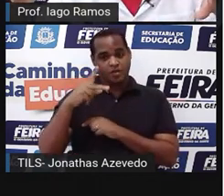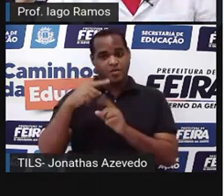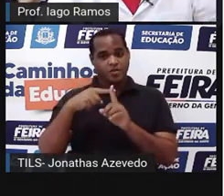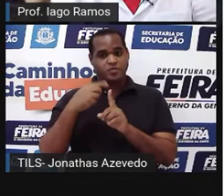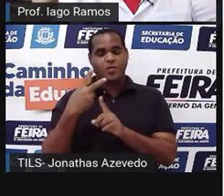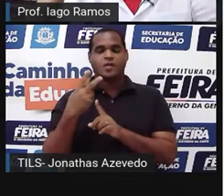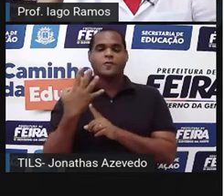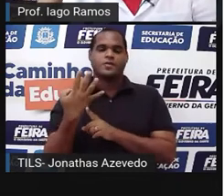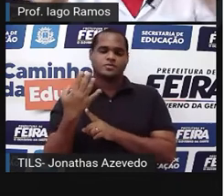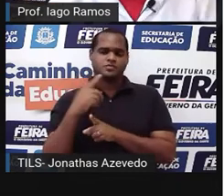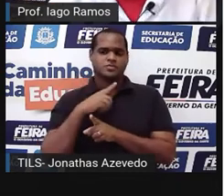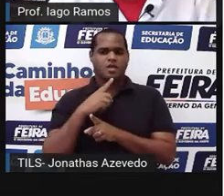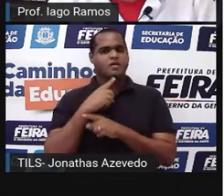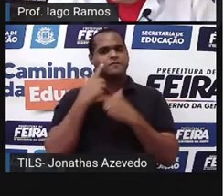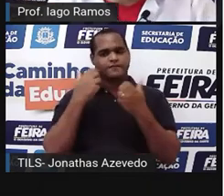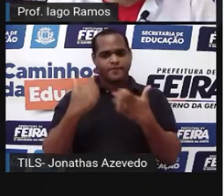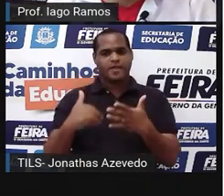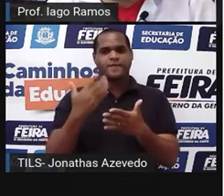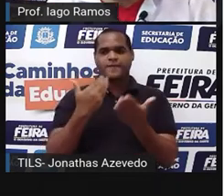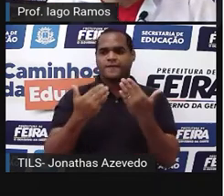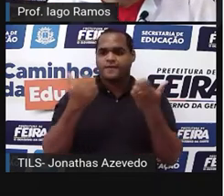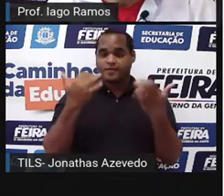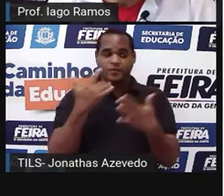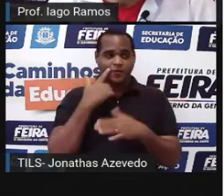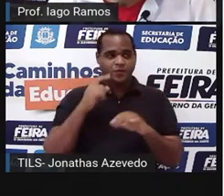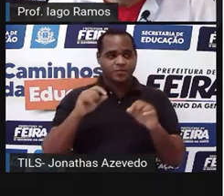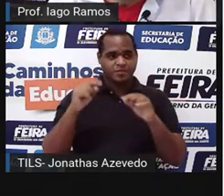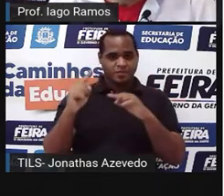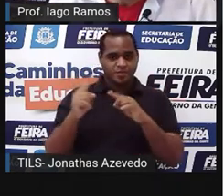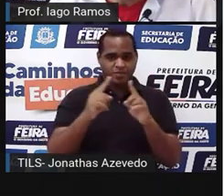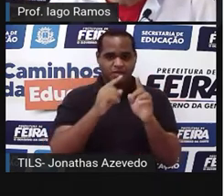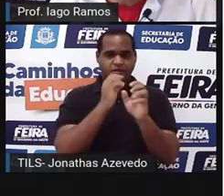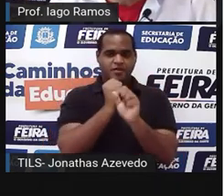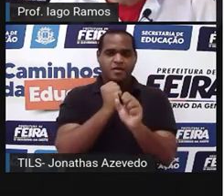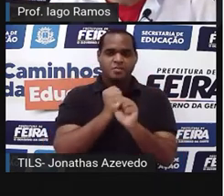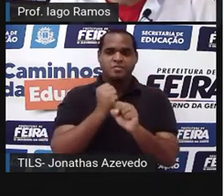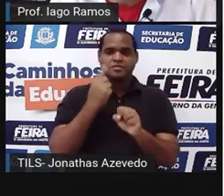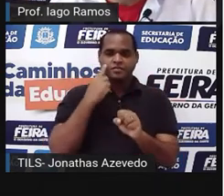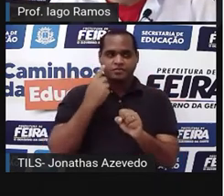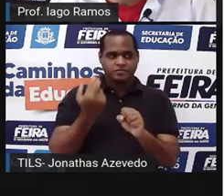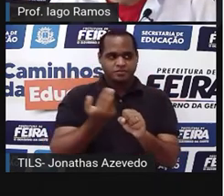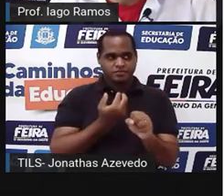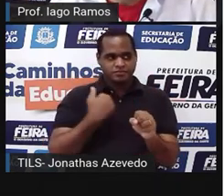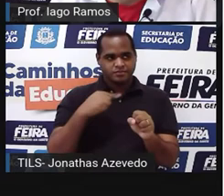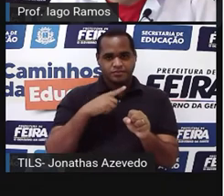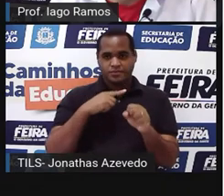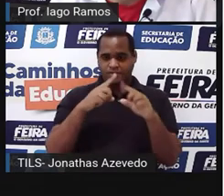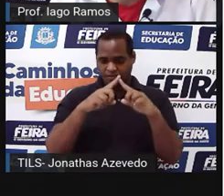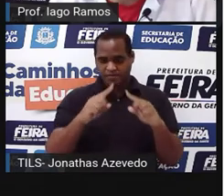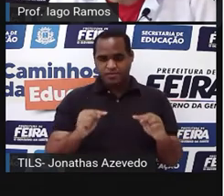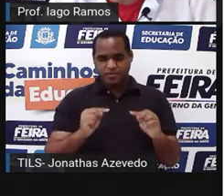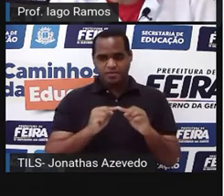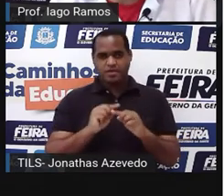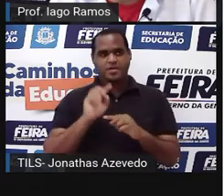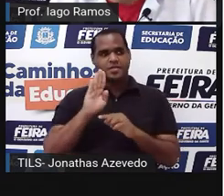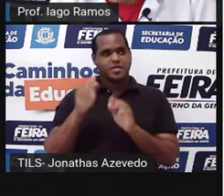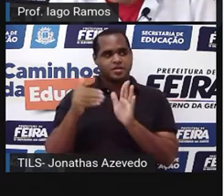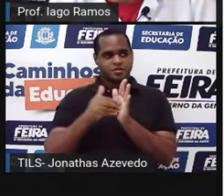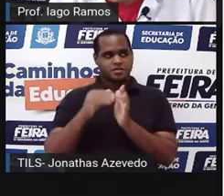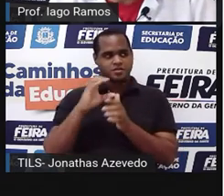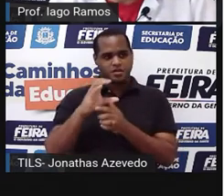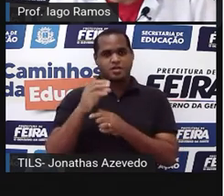4. Vem aqui comigo os outros lados, ó. No menorzinho, no triângulo menor, de B até C,